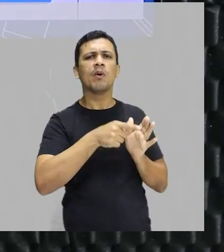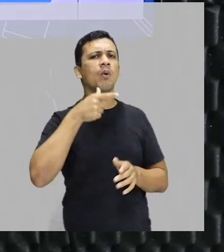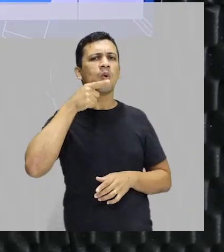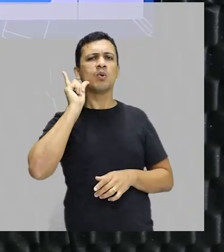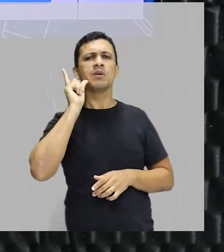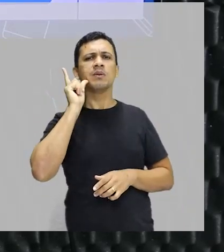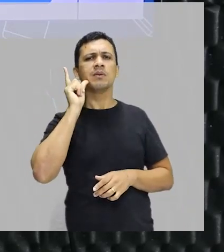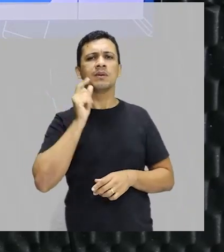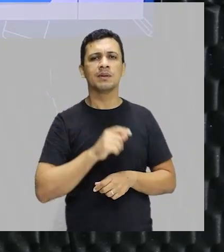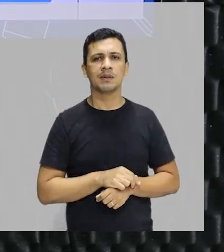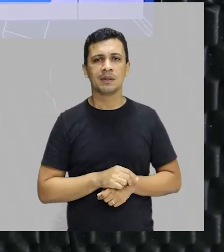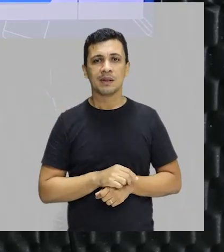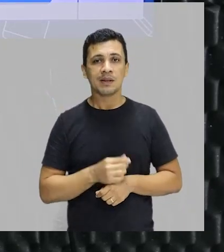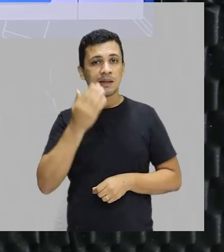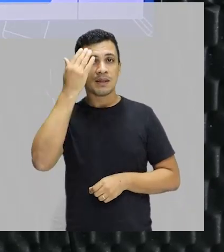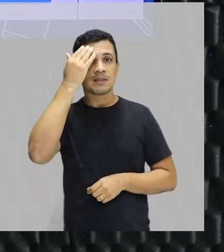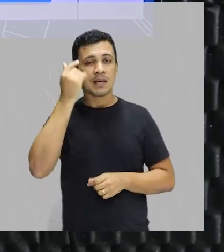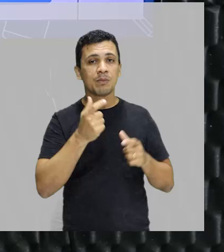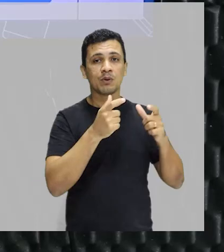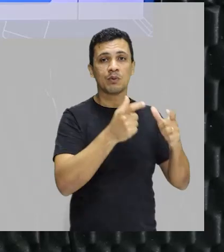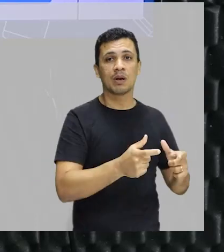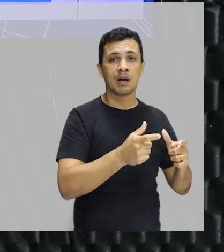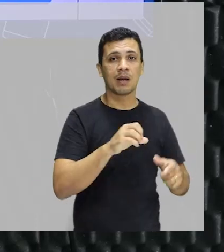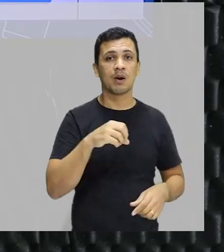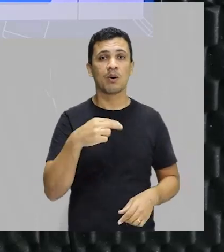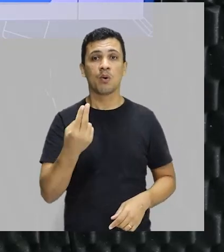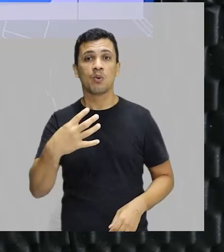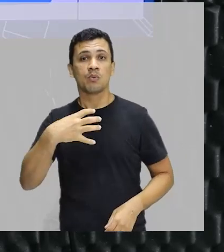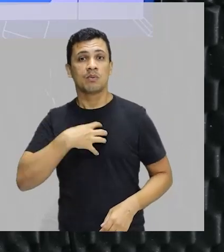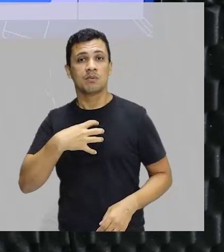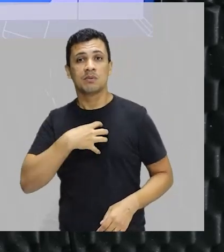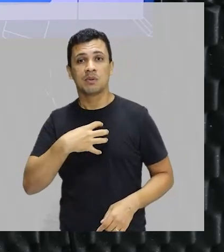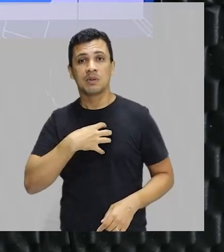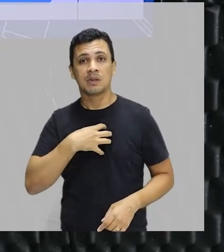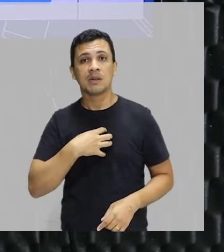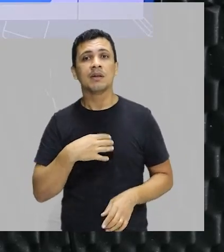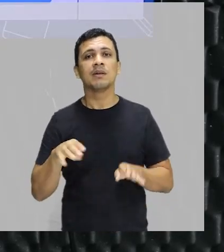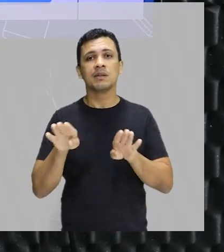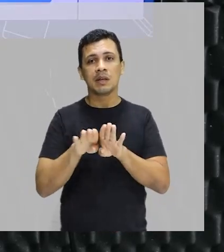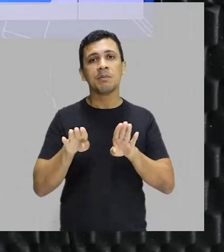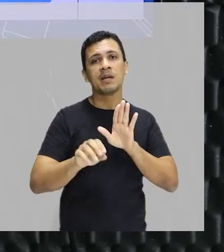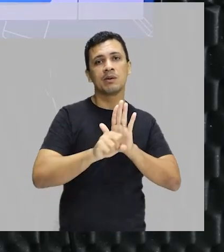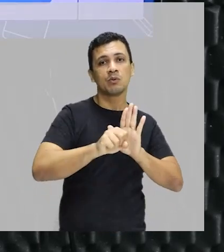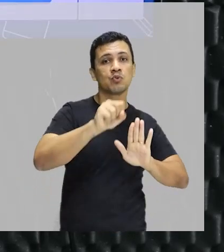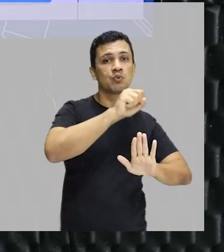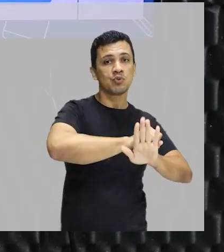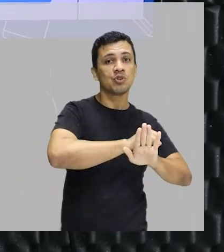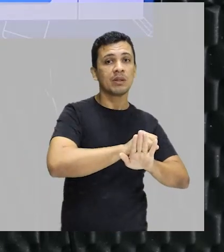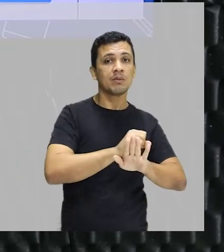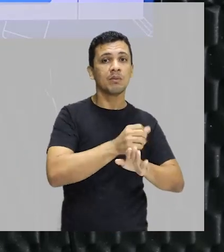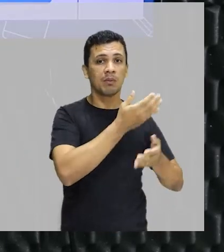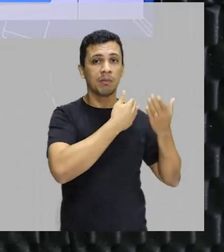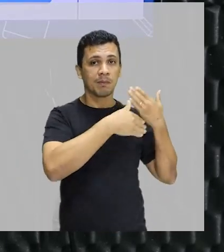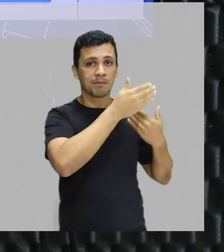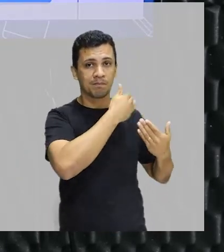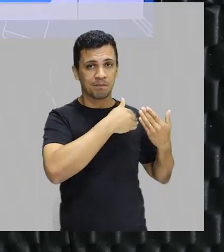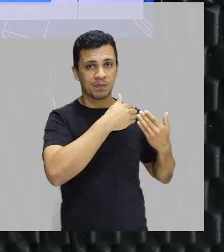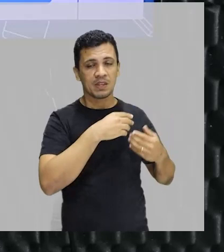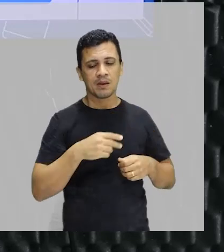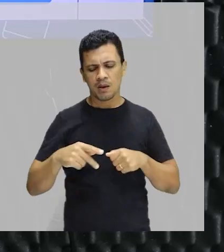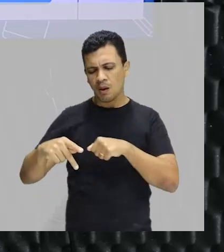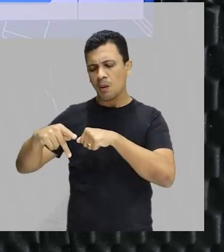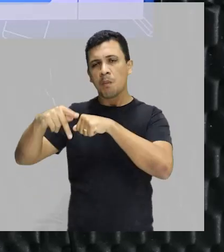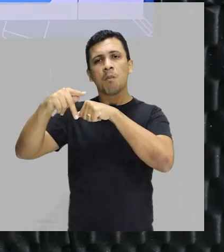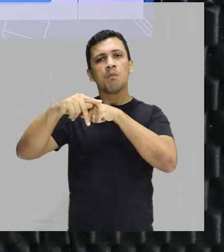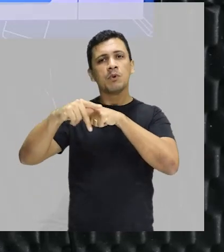uma localização, um estado, uma condição de um sujeito no passado. Quando a gente tem pronomes interrogativos,